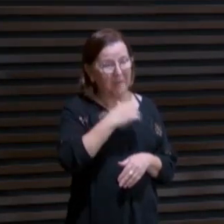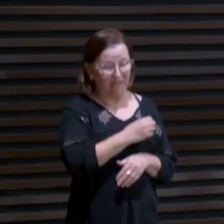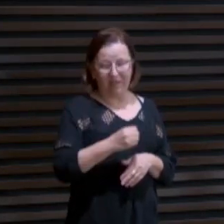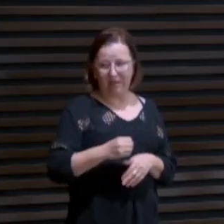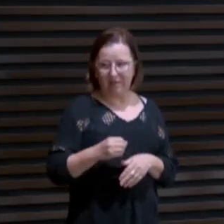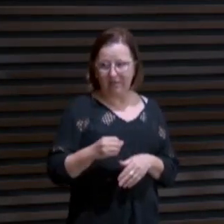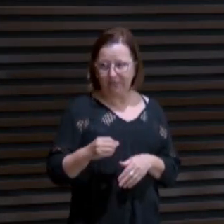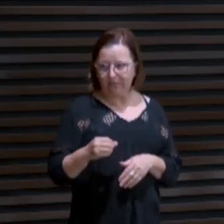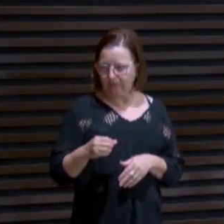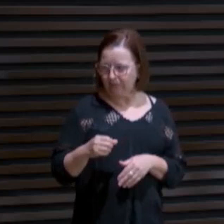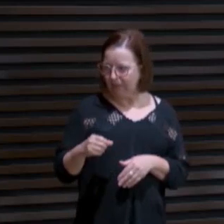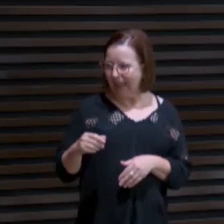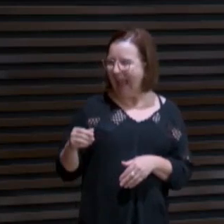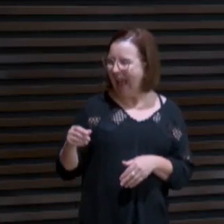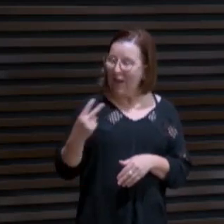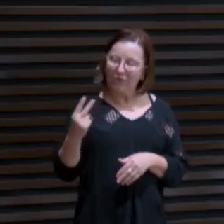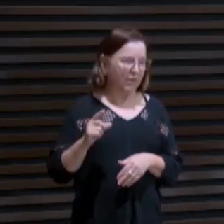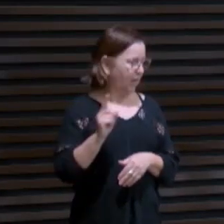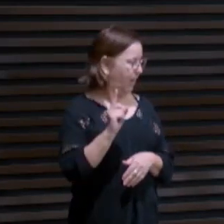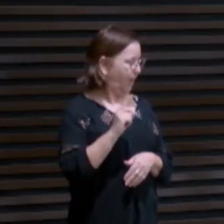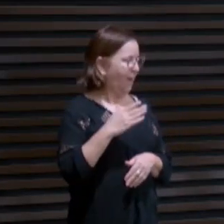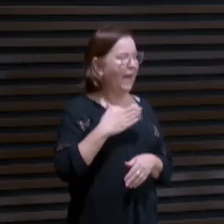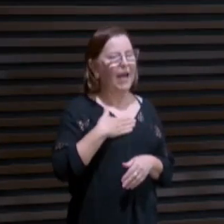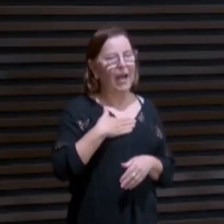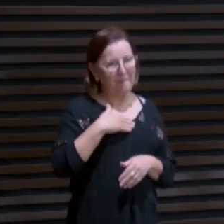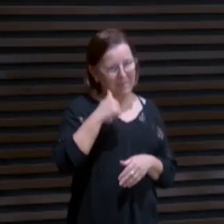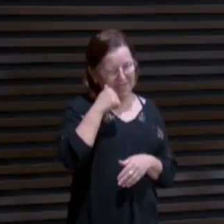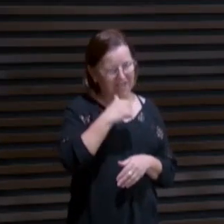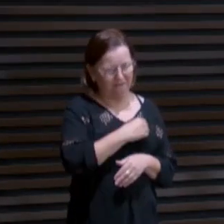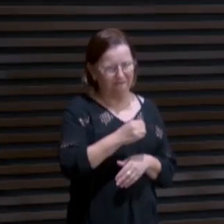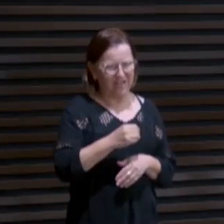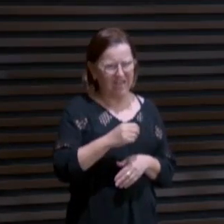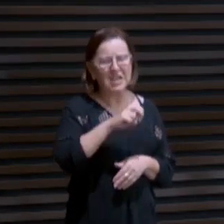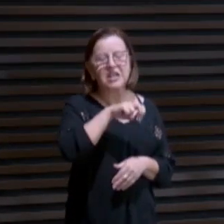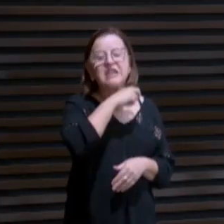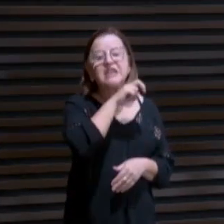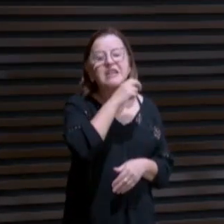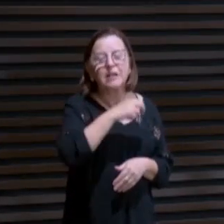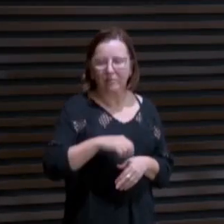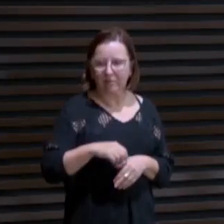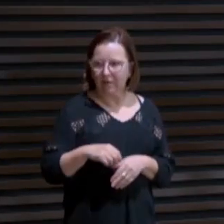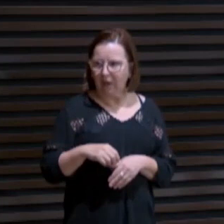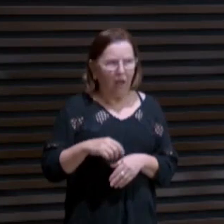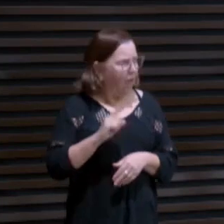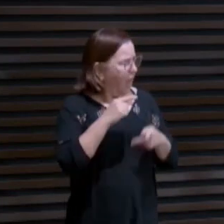Ela ficou horrorizada. Não fala isso, meu senhor. Eu digo, sabe por que eu falo? Eu sei de onde ela